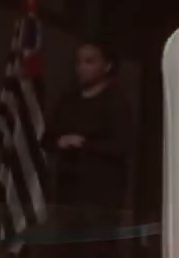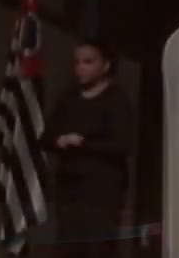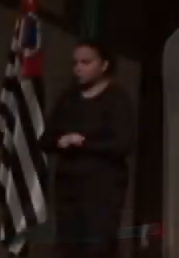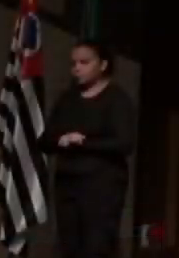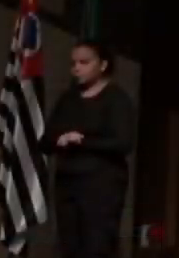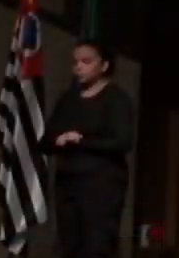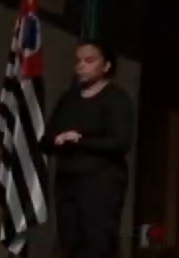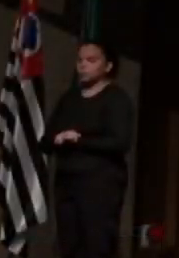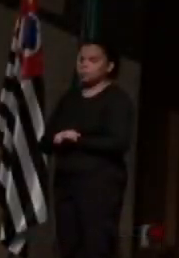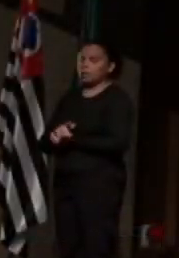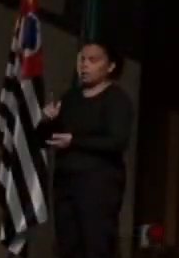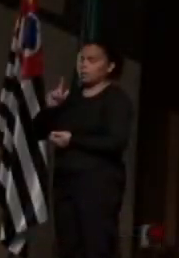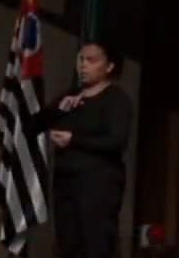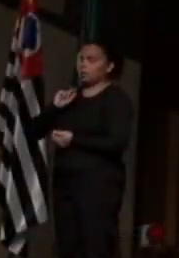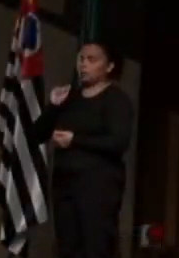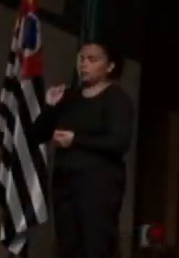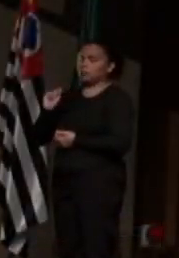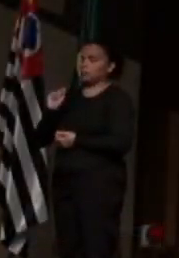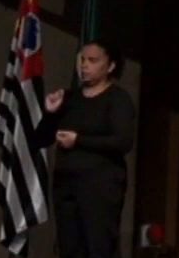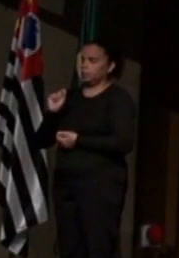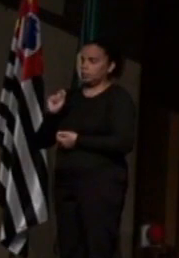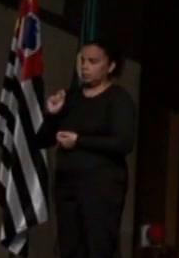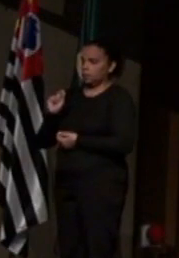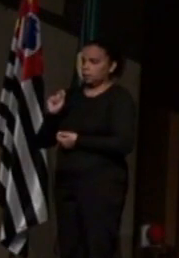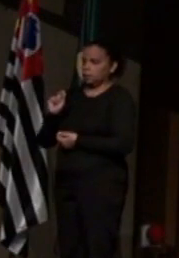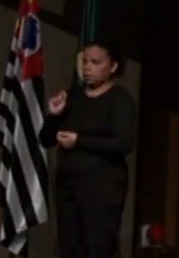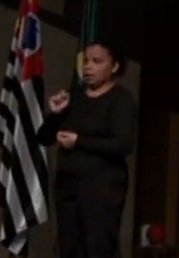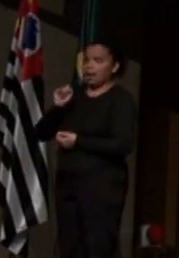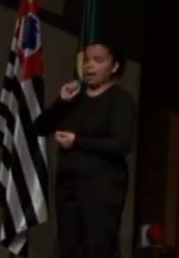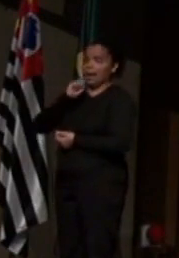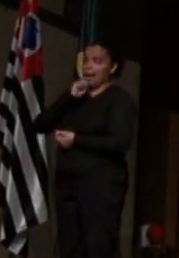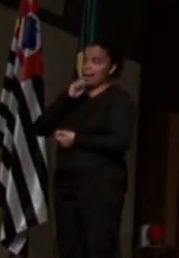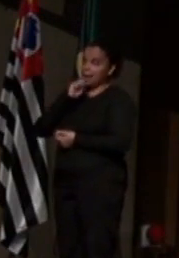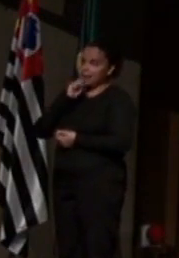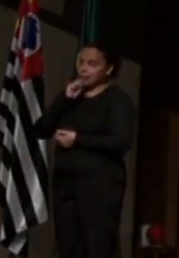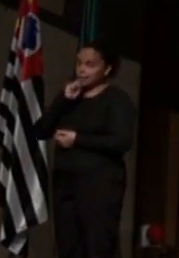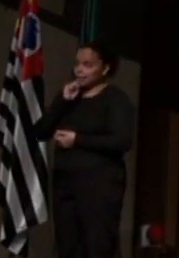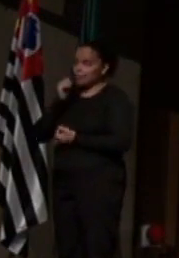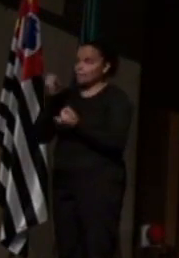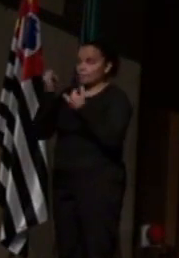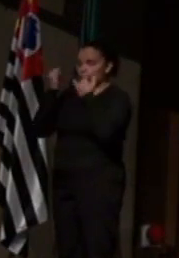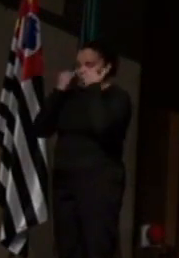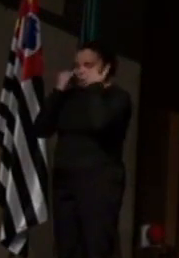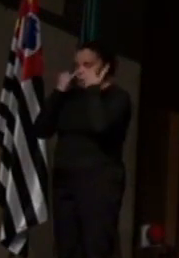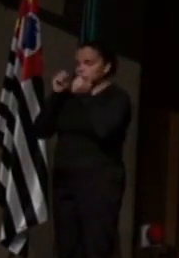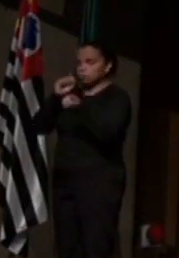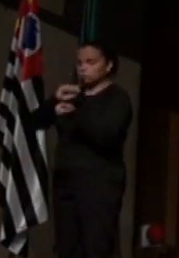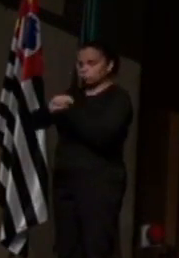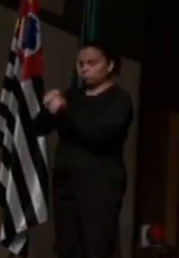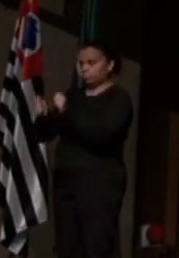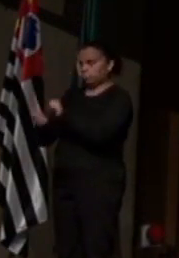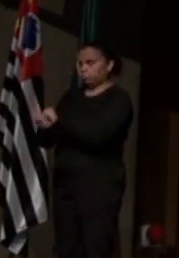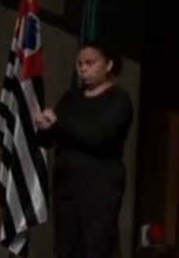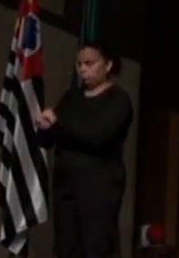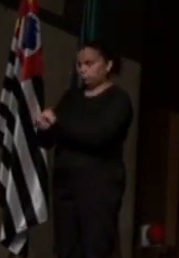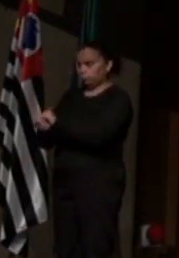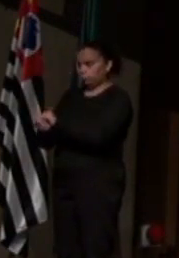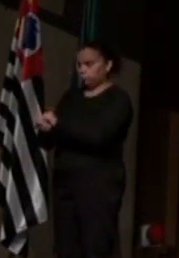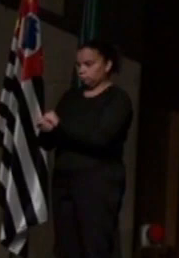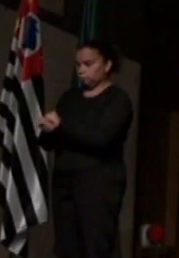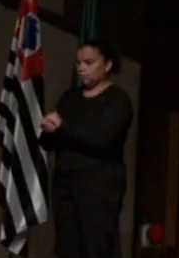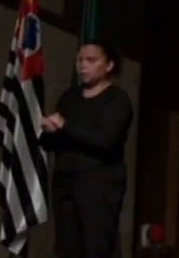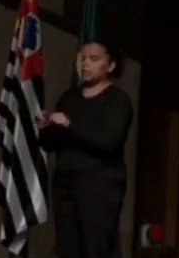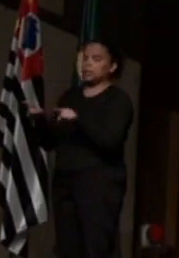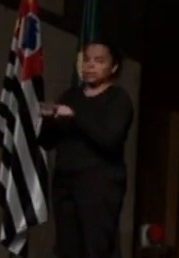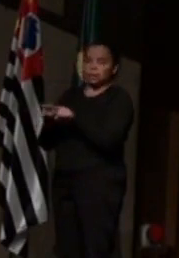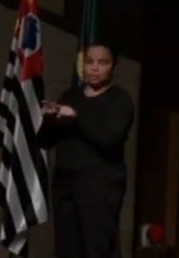busca não quer dizer que realize ainda, informação de qualidade. Algo que também foi